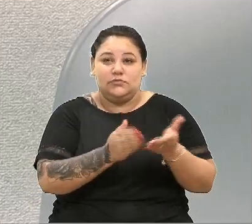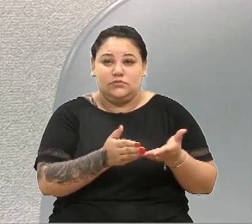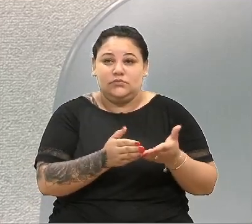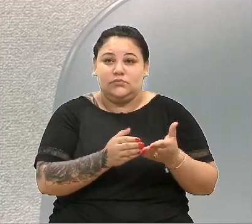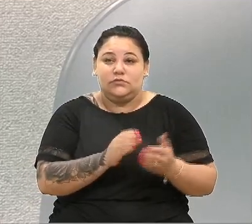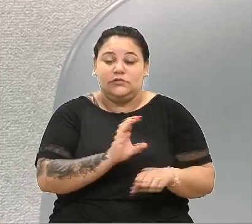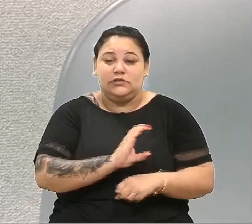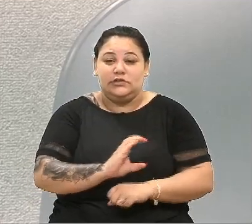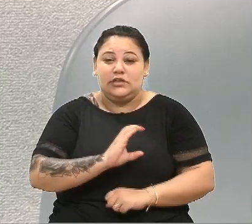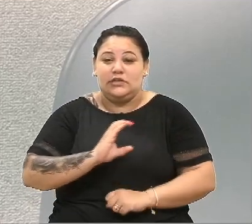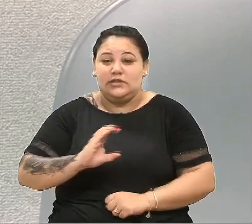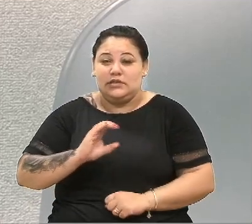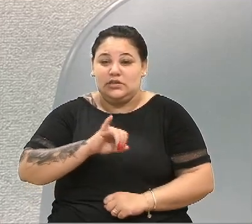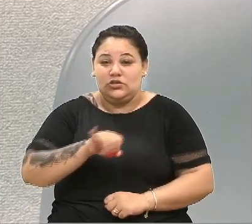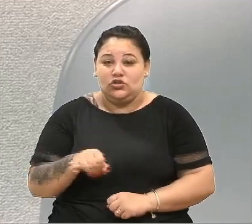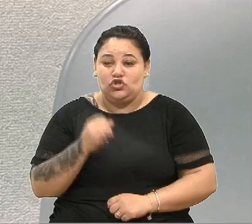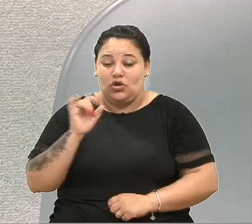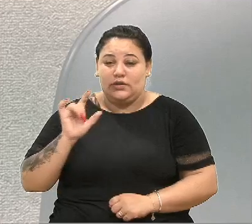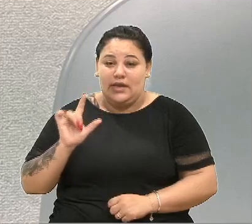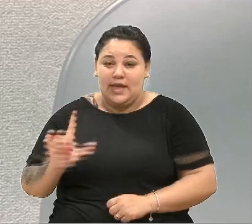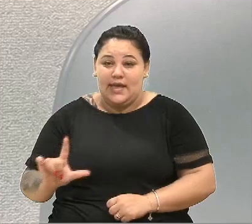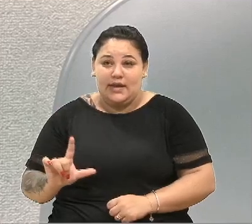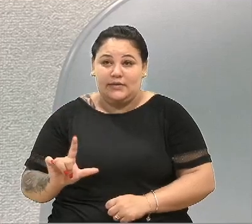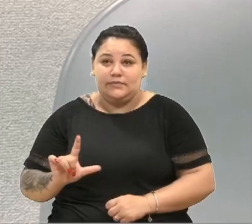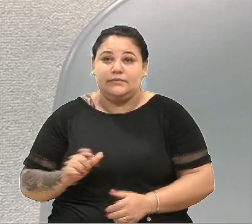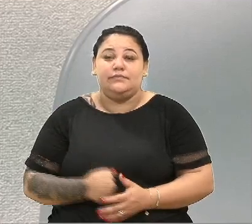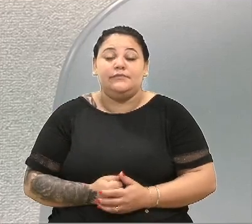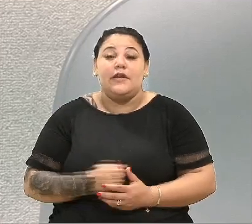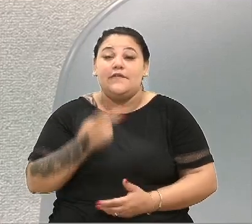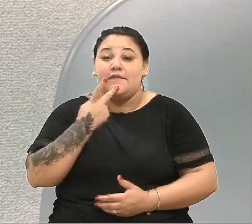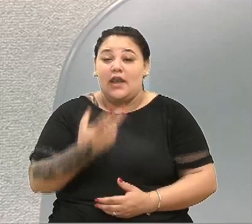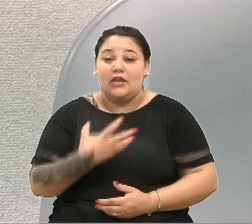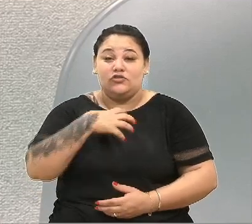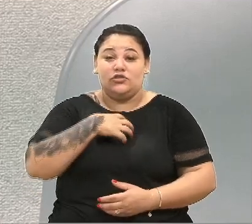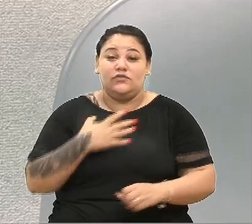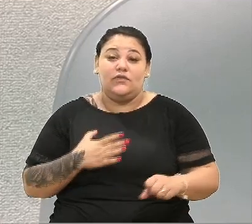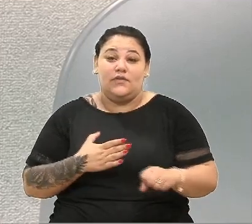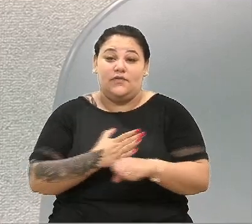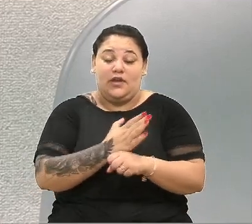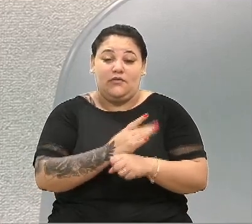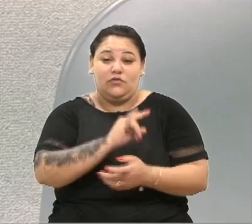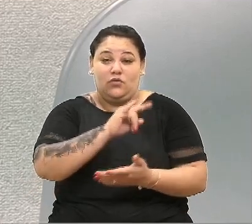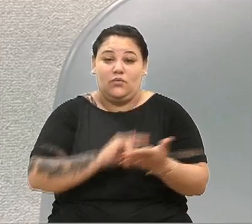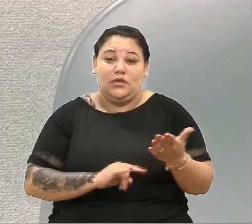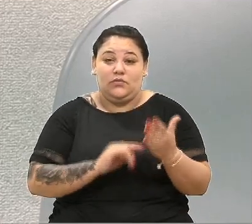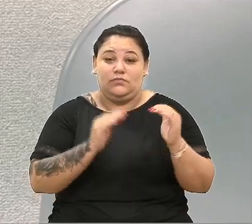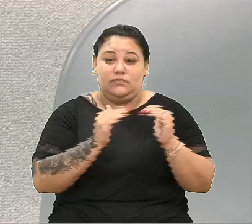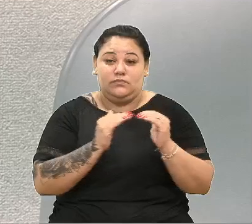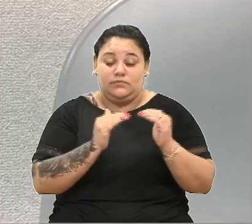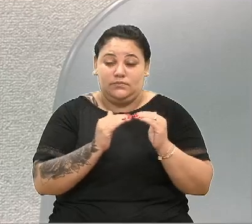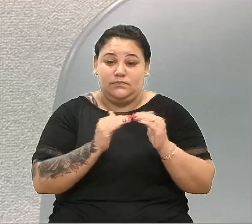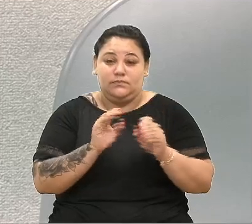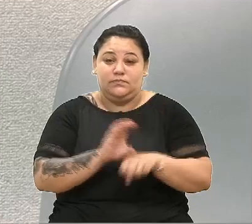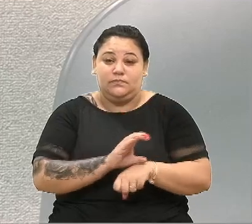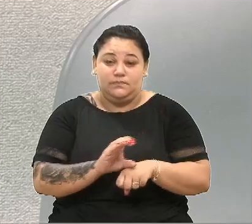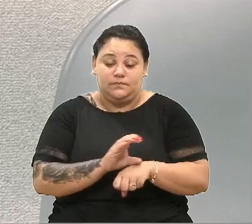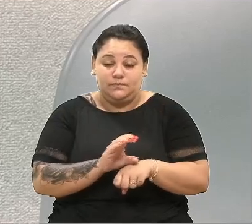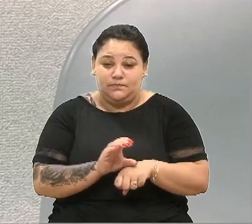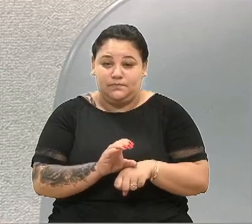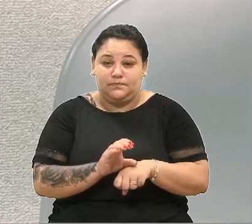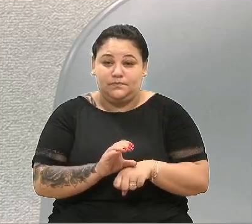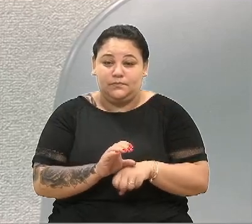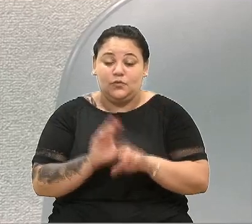Constituição, Justiça e Legislação manifestou-se em seu parecer pela constitucionalidade